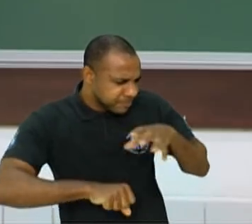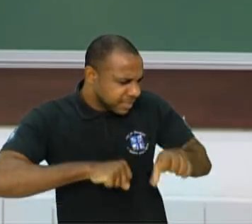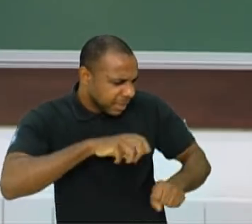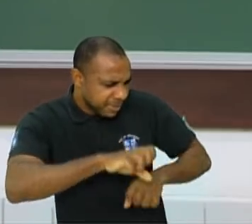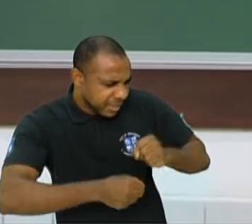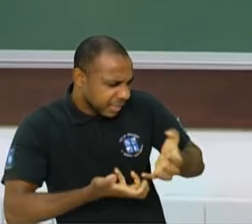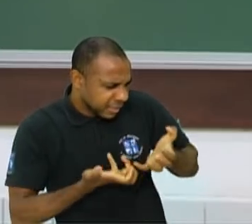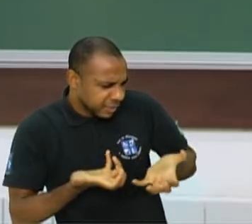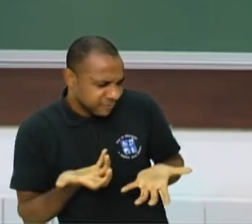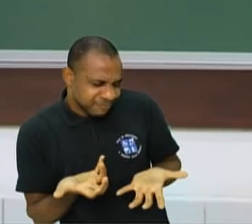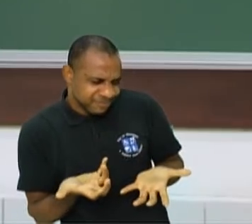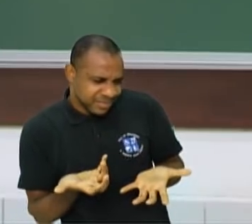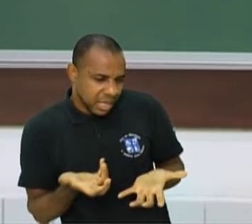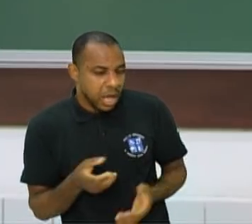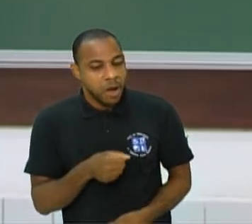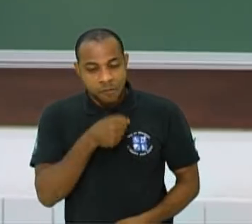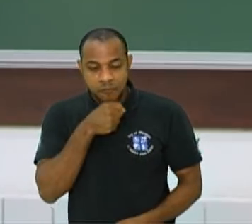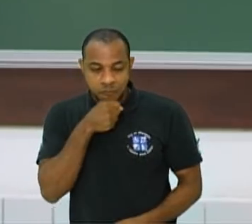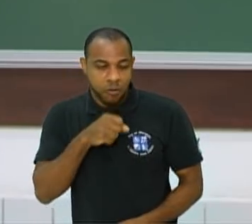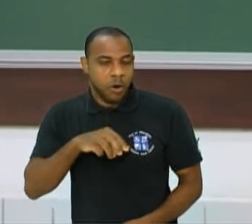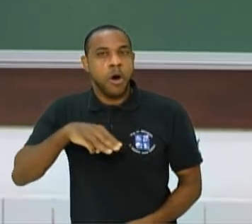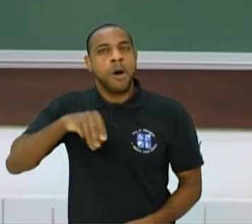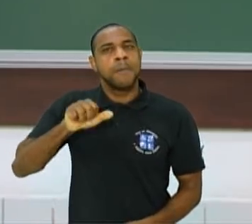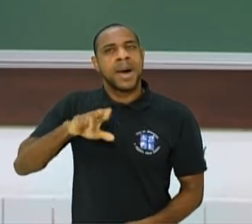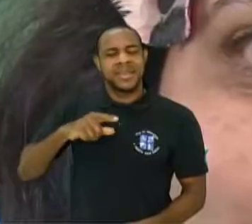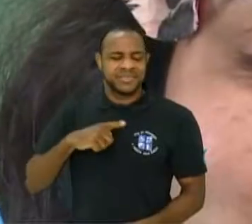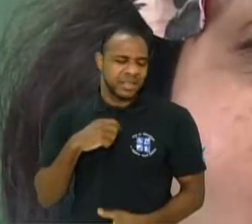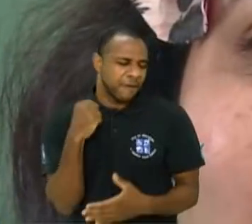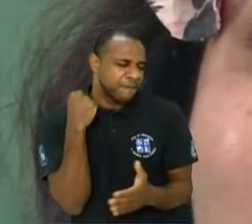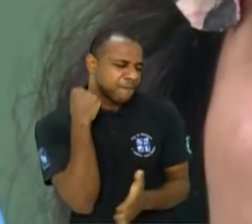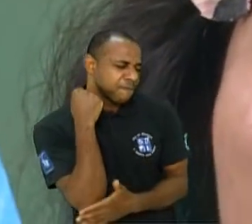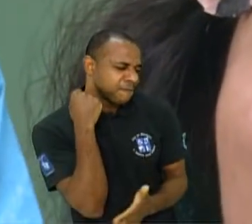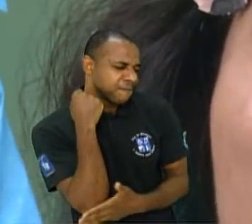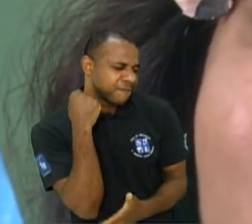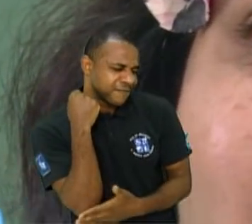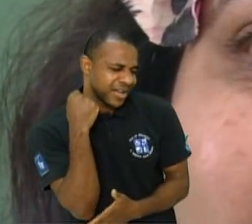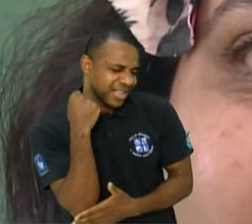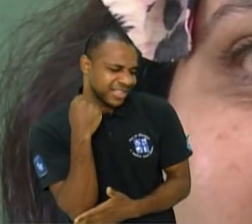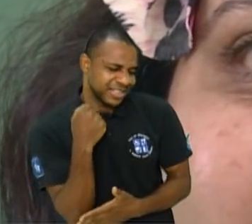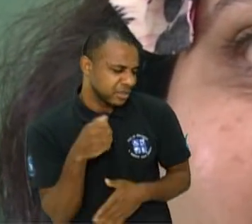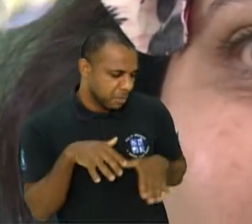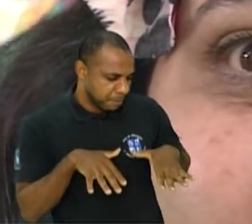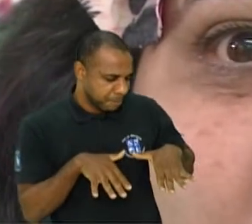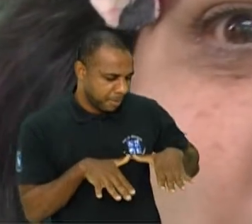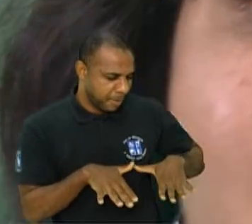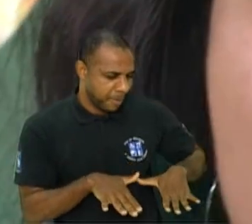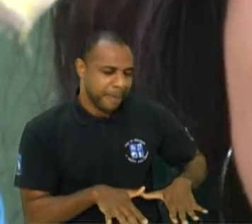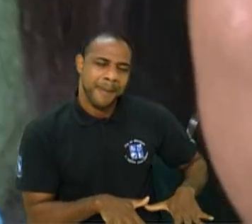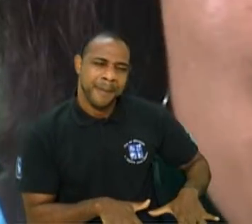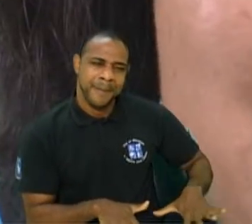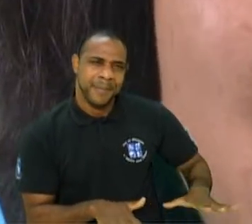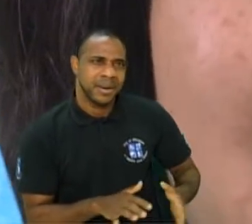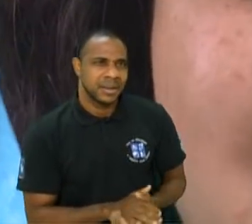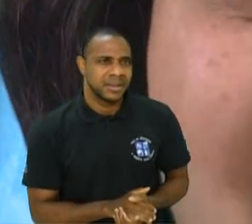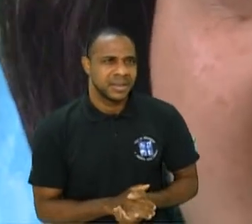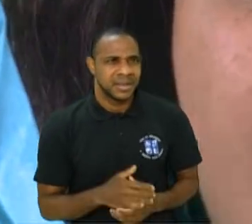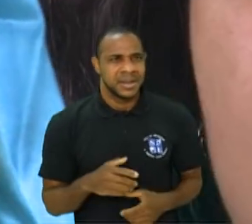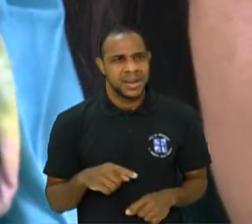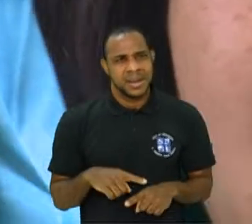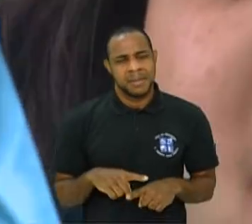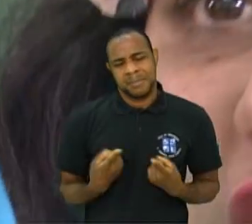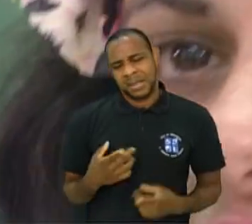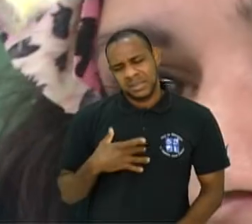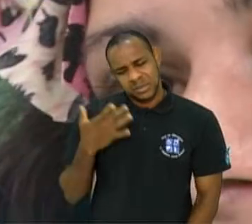mexer. E sabe, a avó Maria tinha muito ciúme da sua máquina de costura. Mas eu não sei se